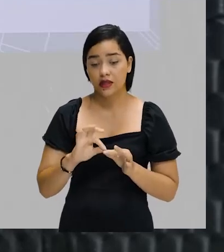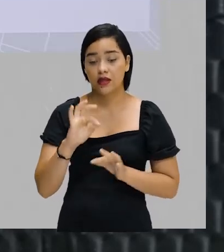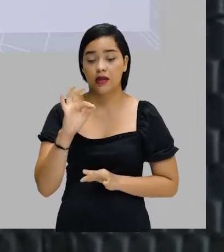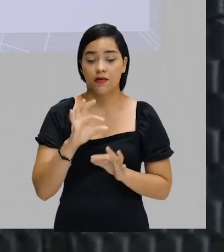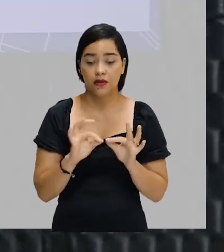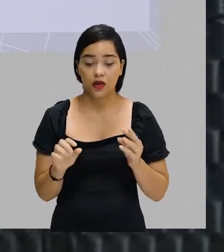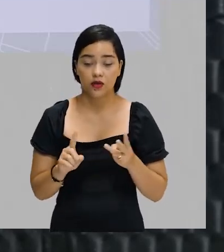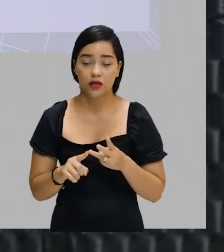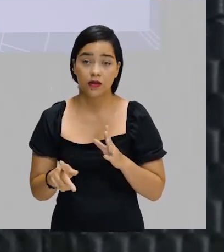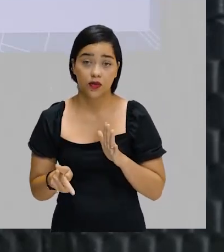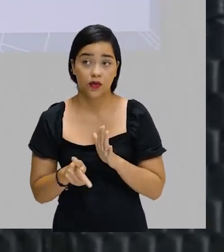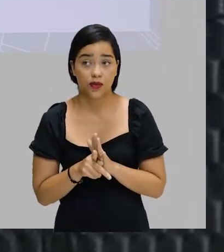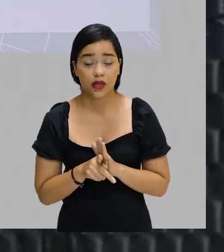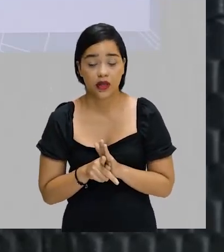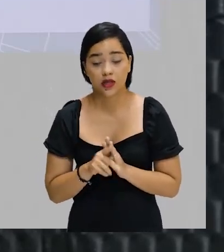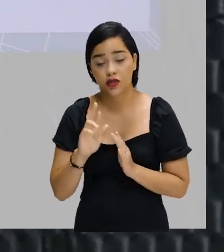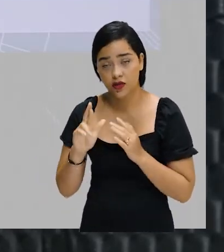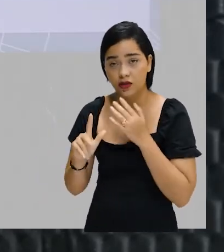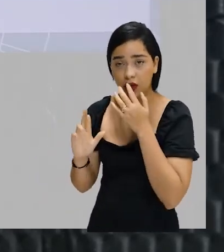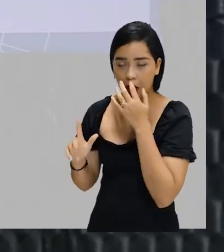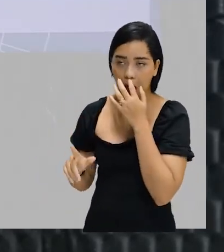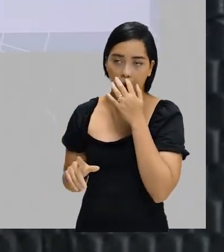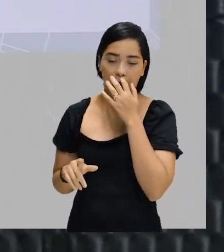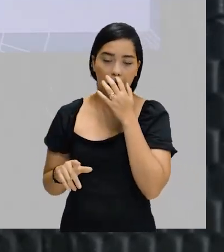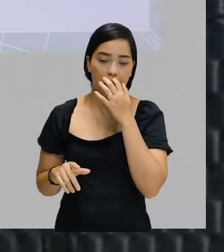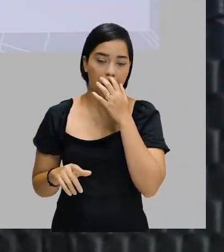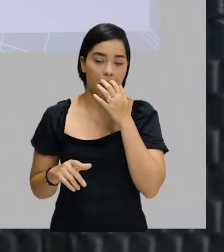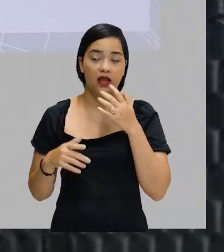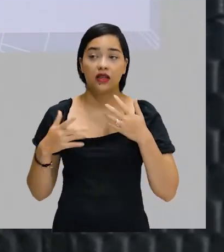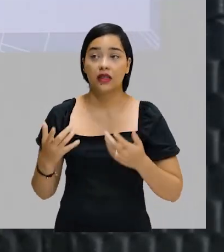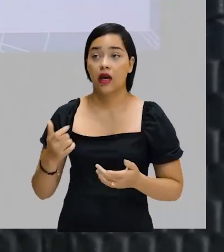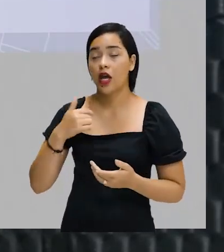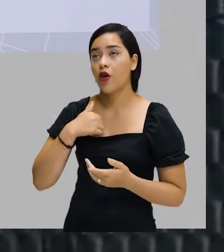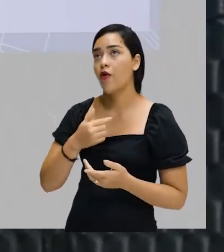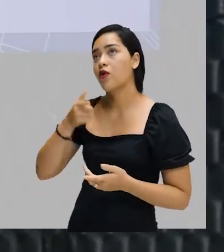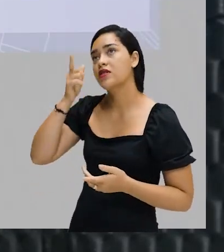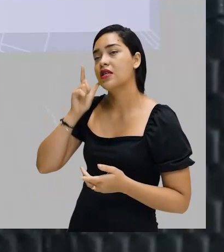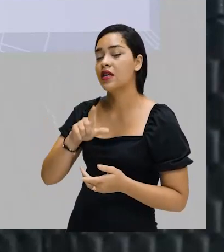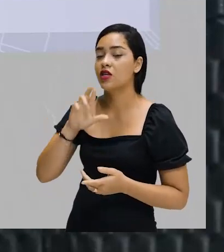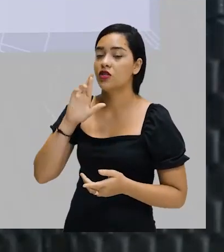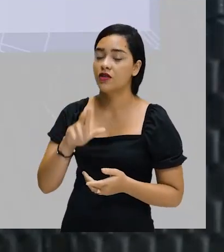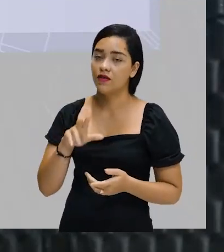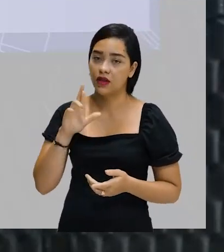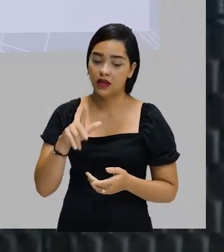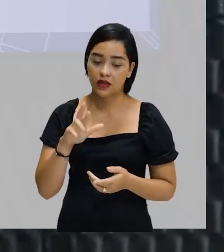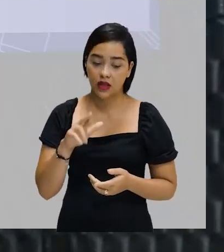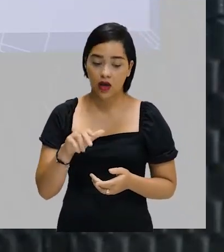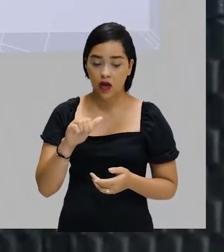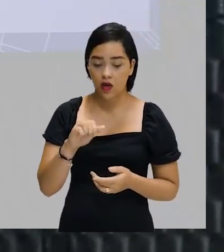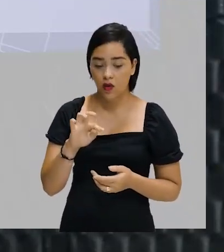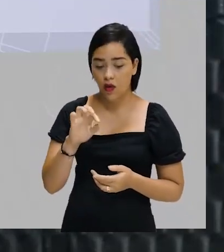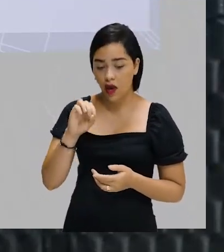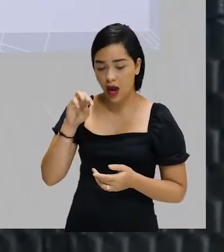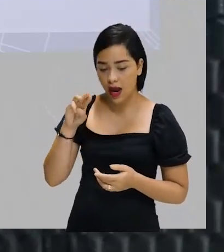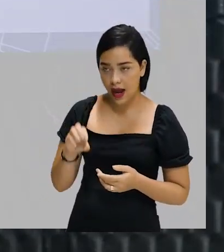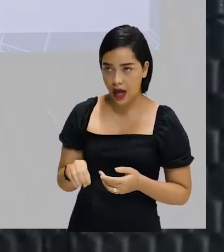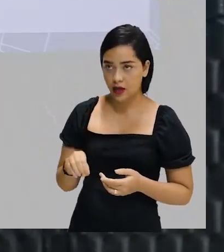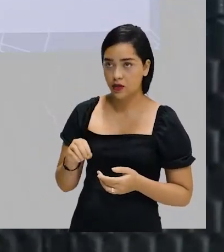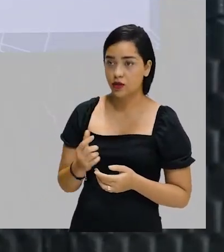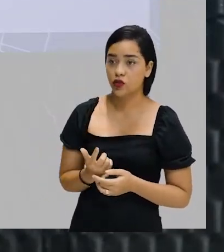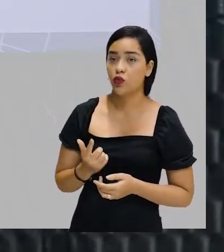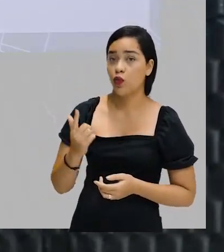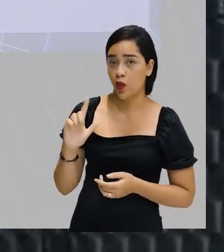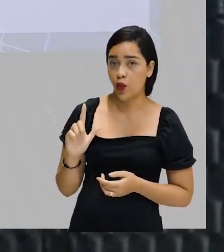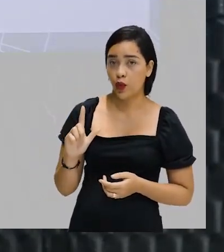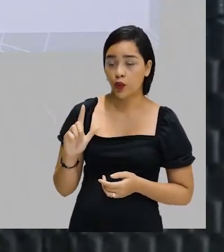e propriedades diferentes. Então, eu vou conseguir diferenciar um átomo de um